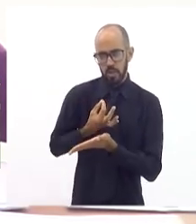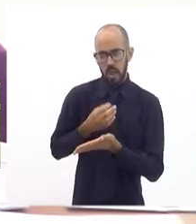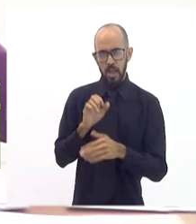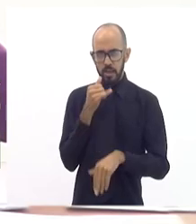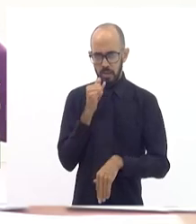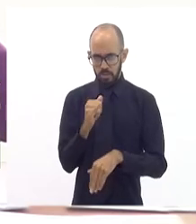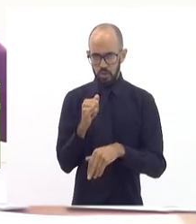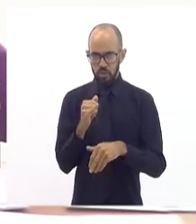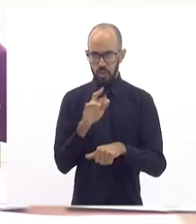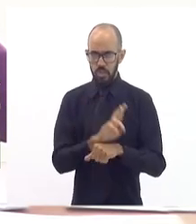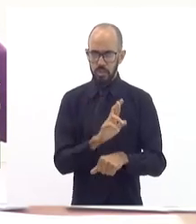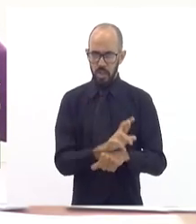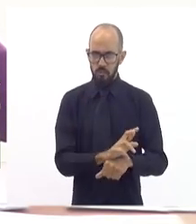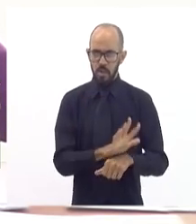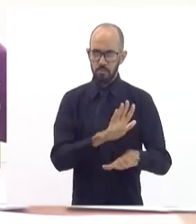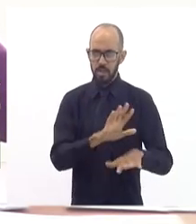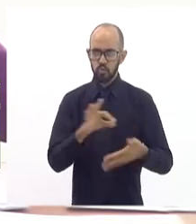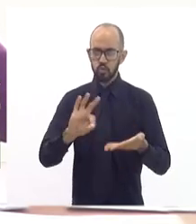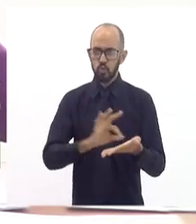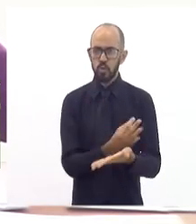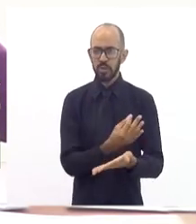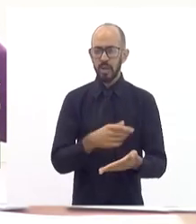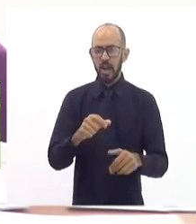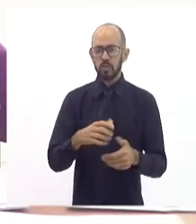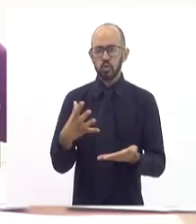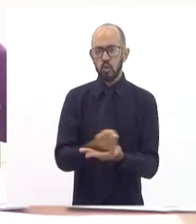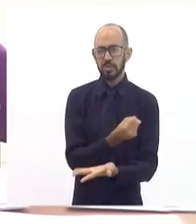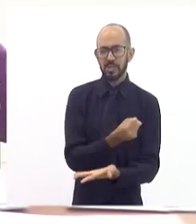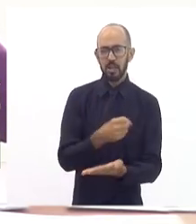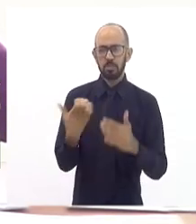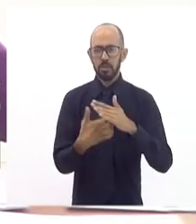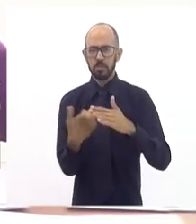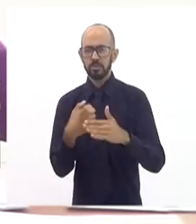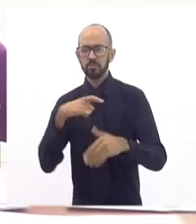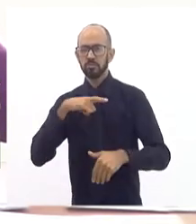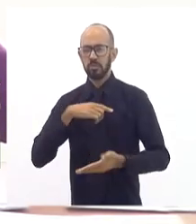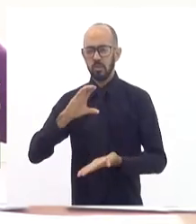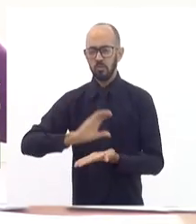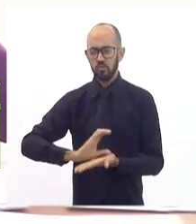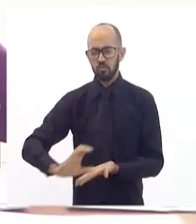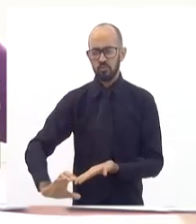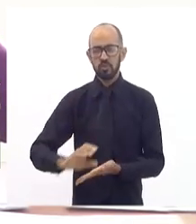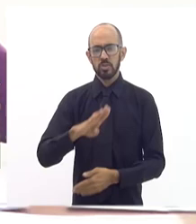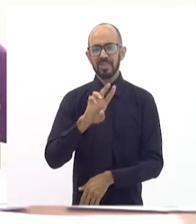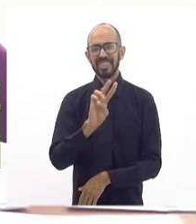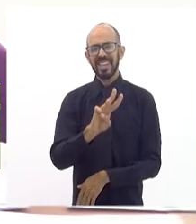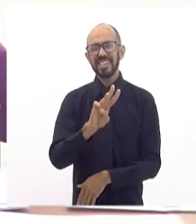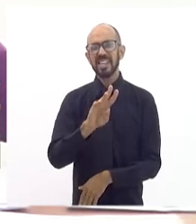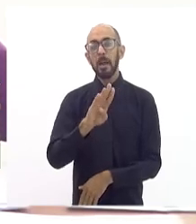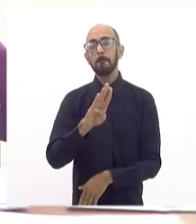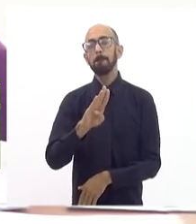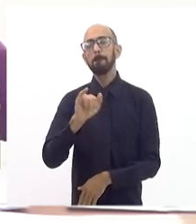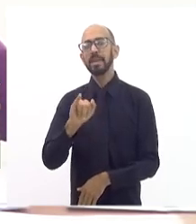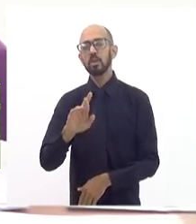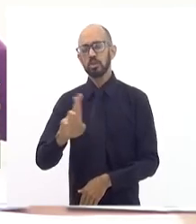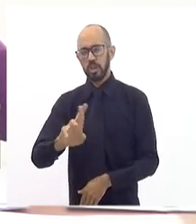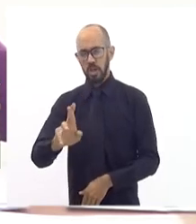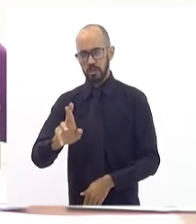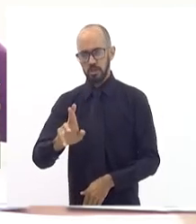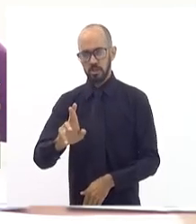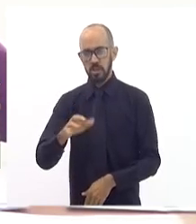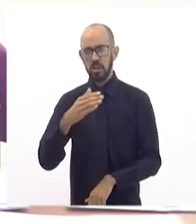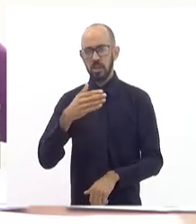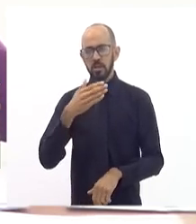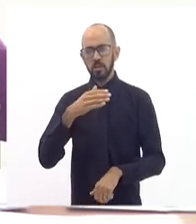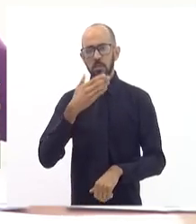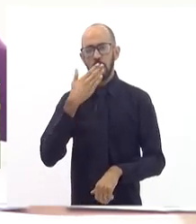para o sistema os contratos conquistados pela empresa Tem investimento previsto de mais de 3 bilhões de reais e quais os